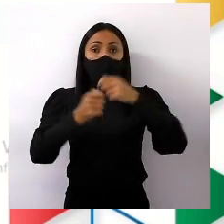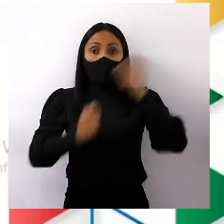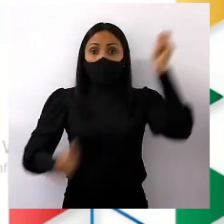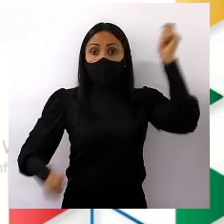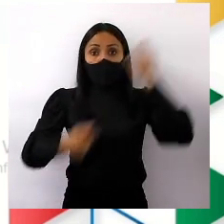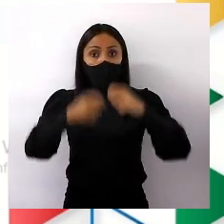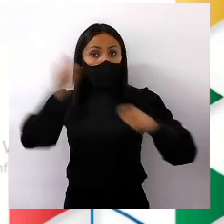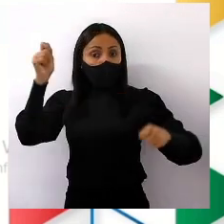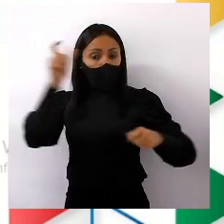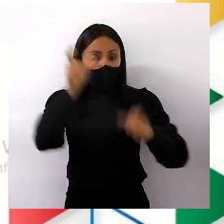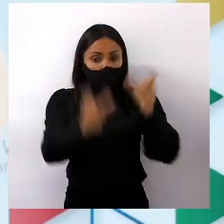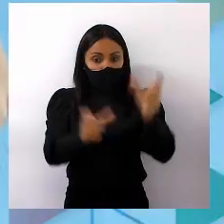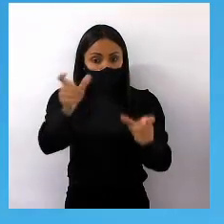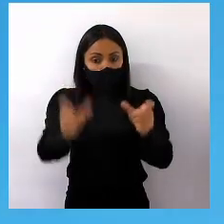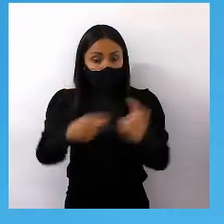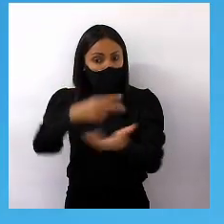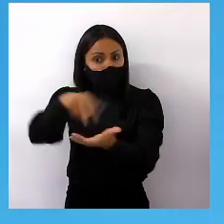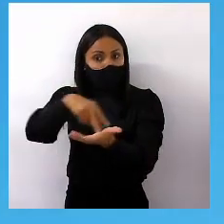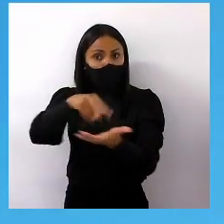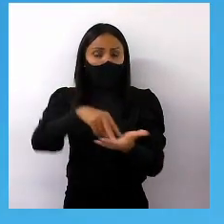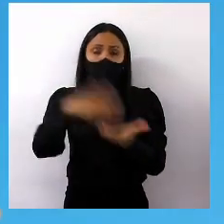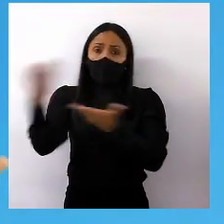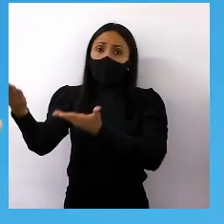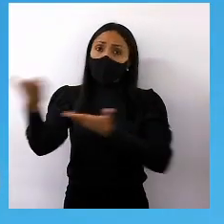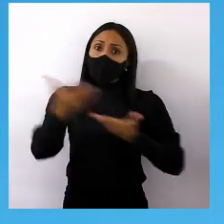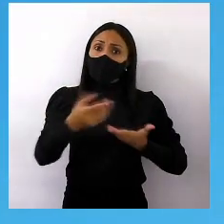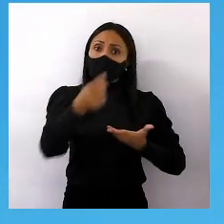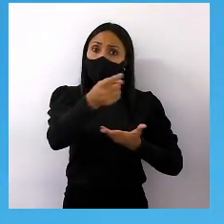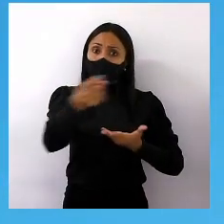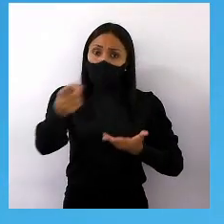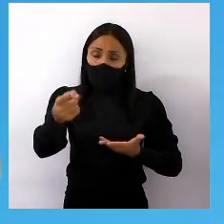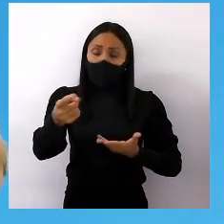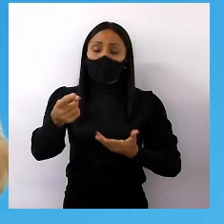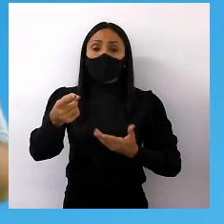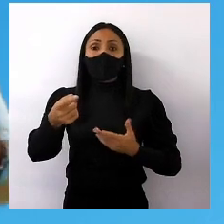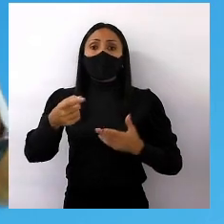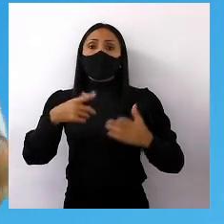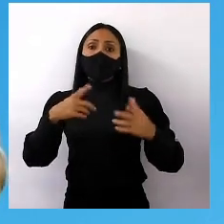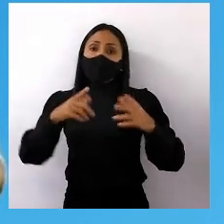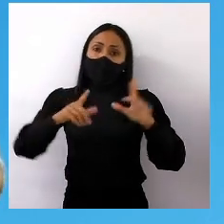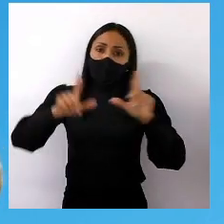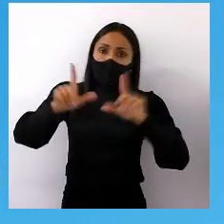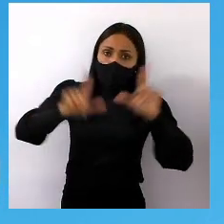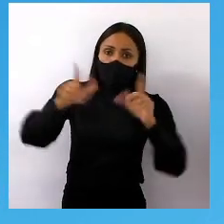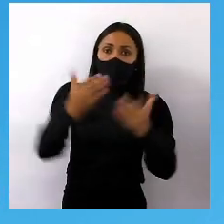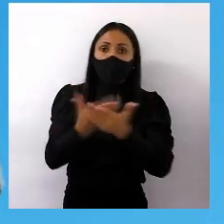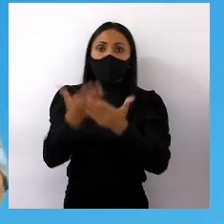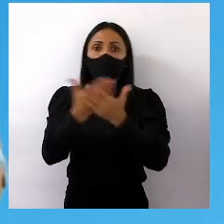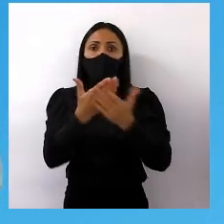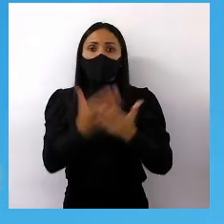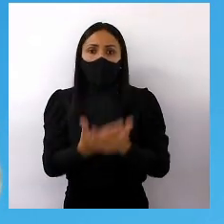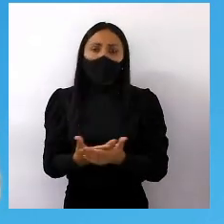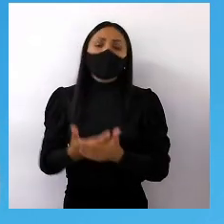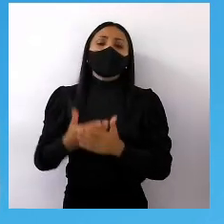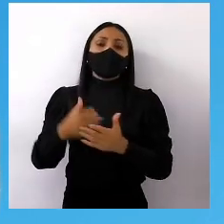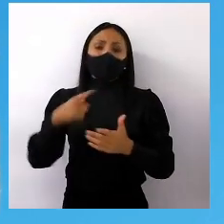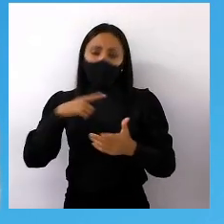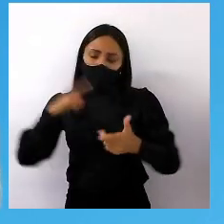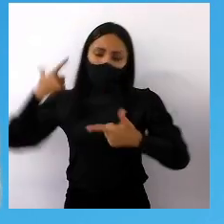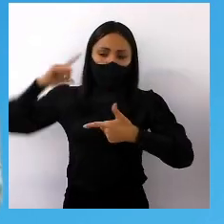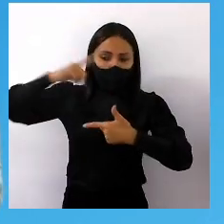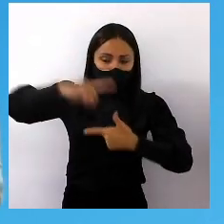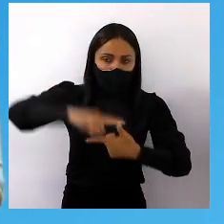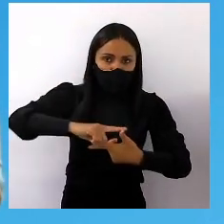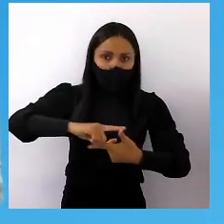Ou seja, é um convite a você que está assistindo a aula, né? De ser esse novo passista, né? De manter essa tradição, né? O